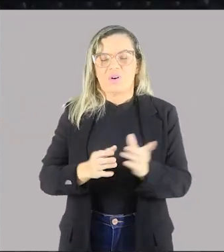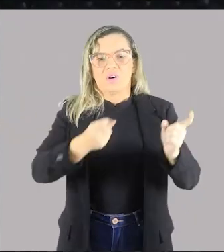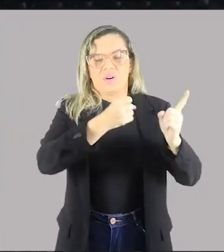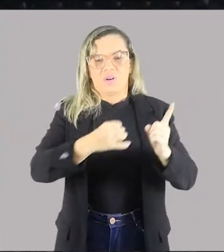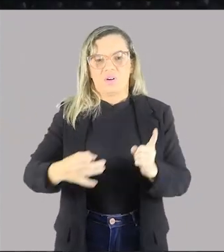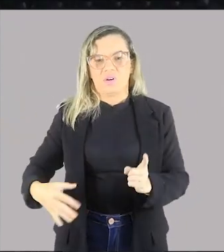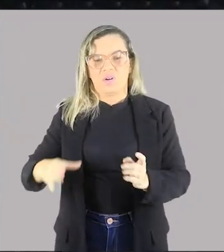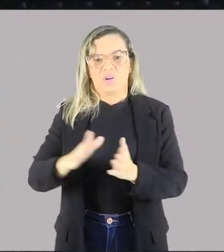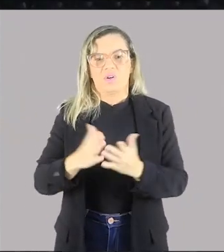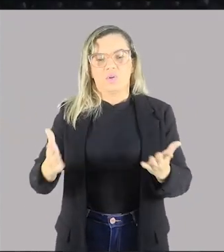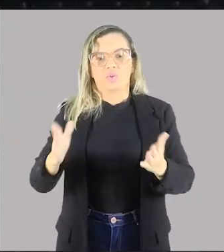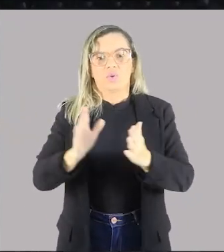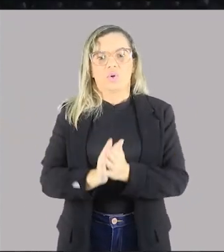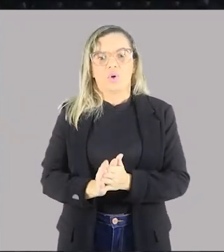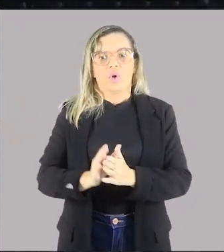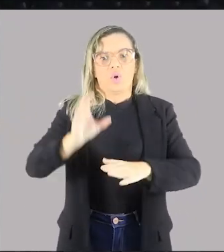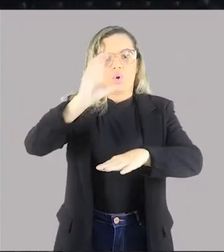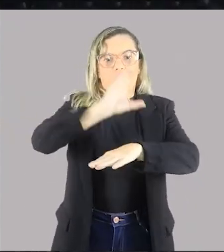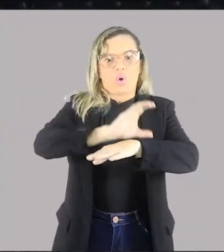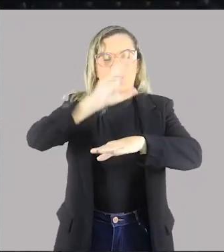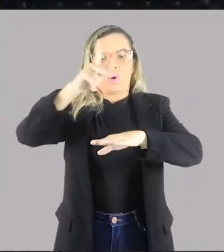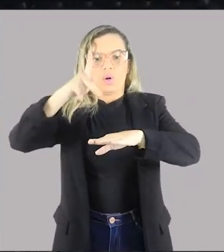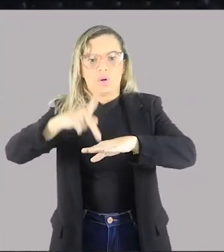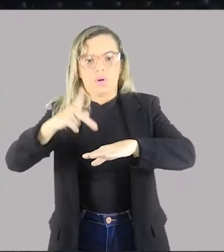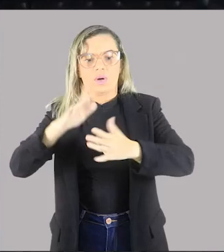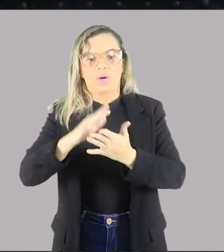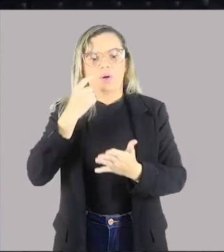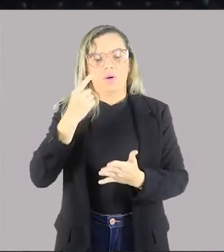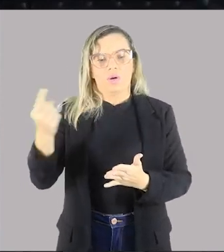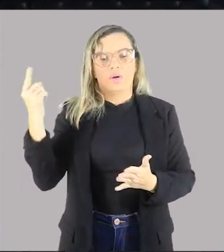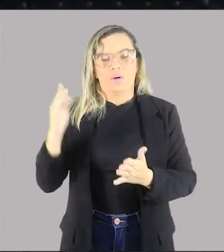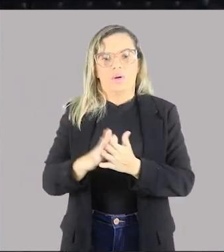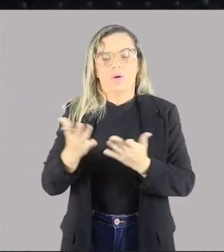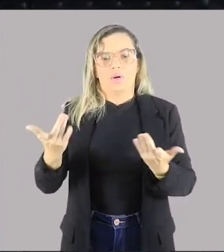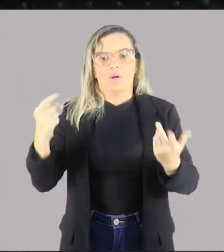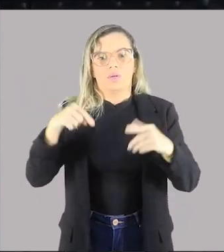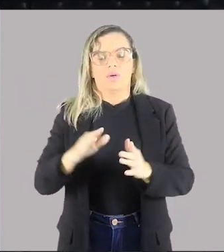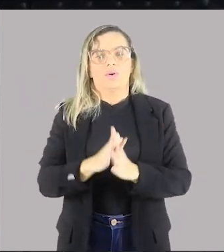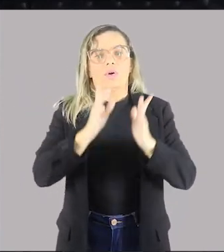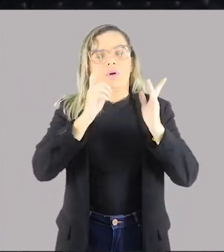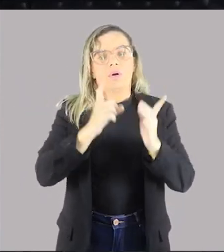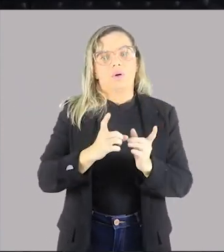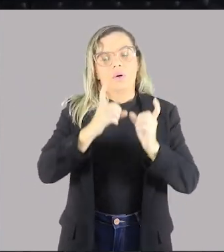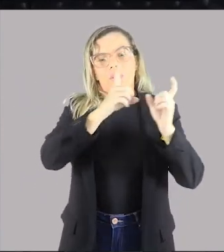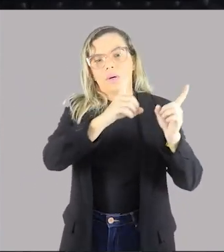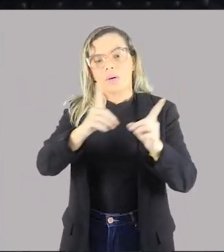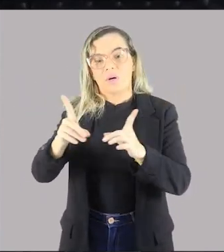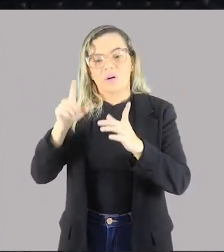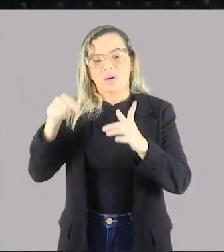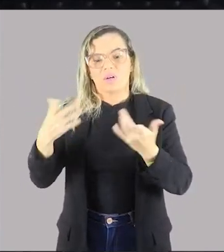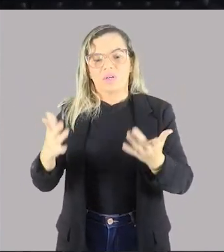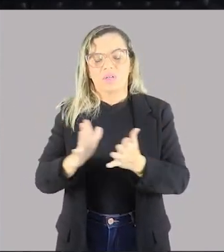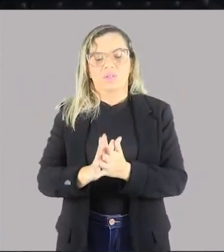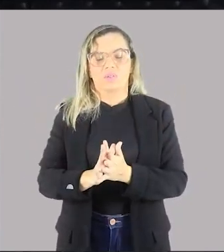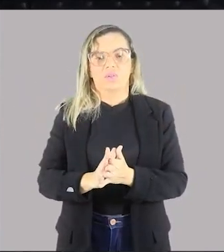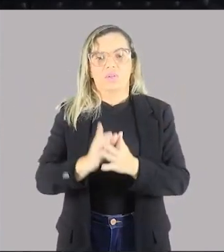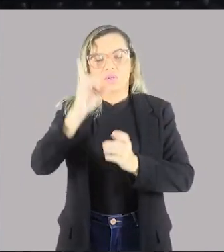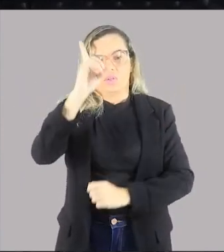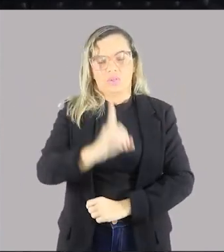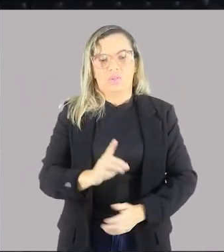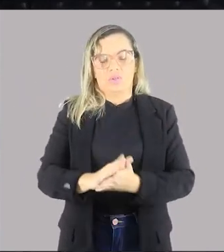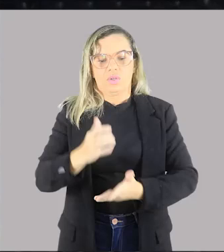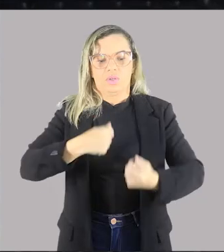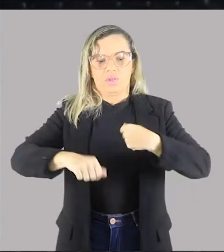Código Penal. Além disso, é importante saber que muitos doutrinadores no direito administrativo compreendem que, para